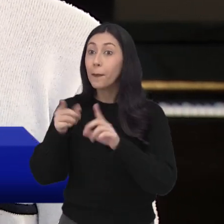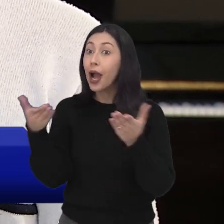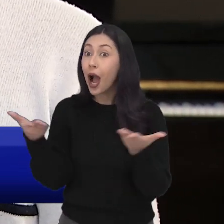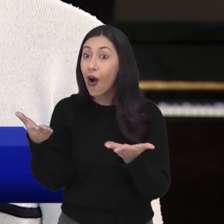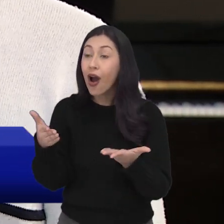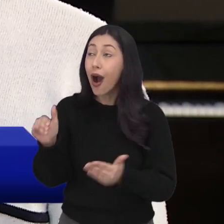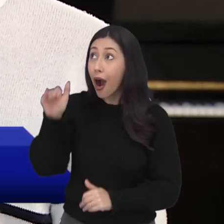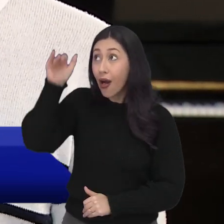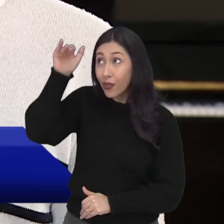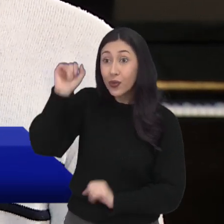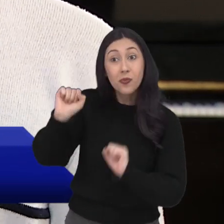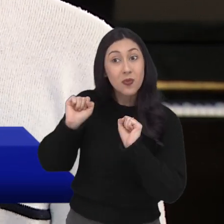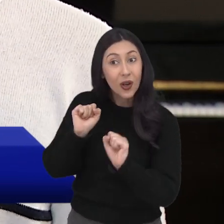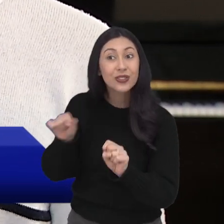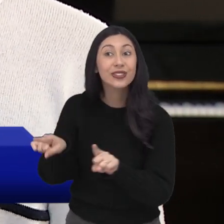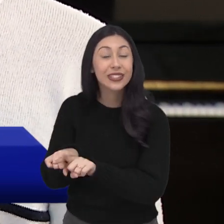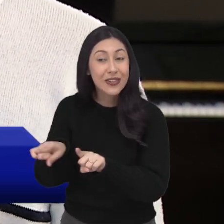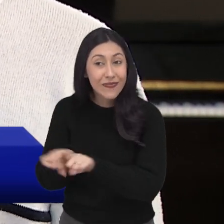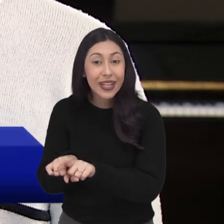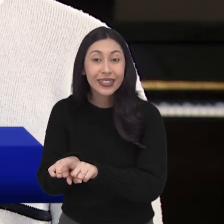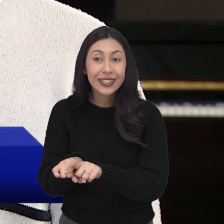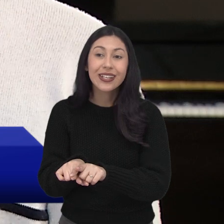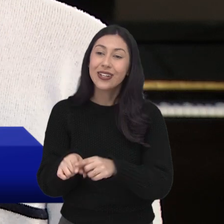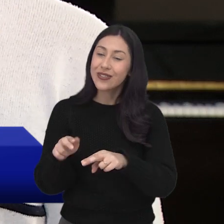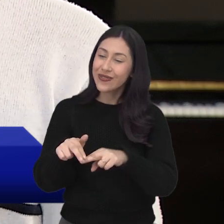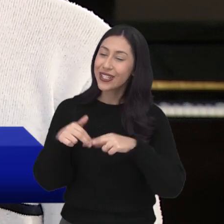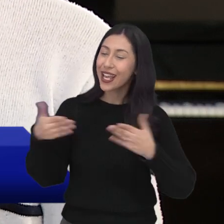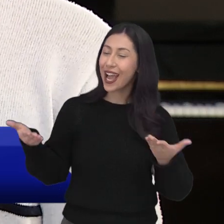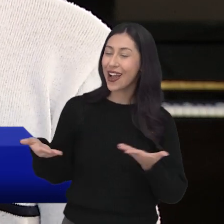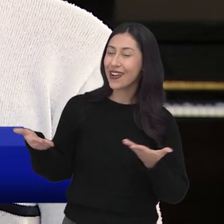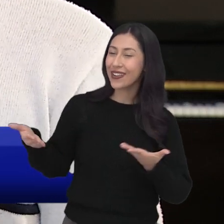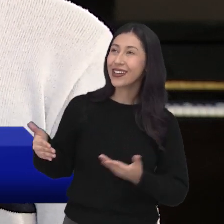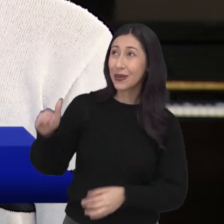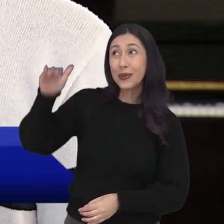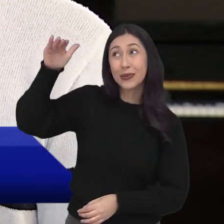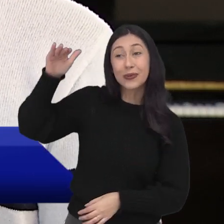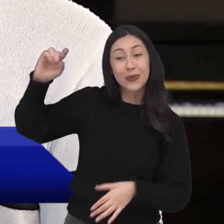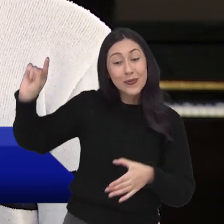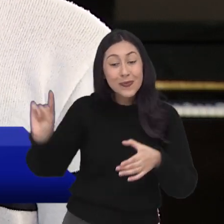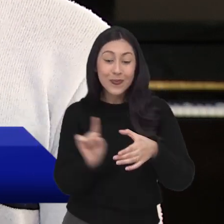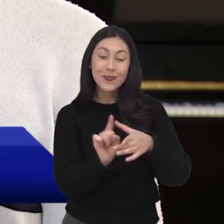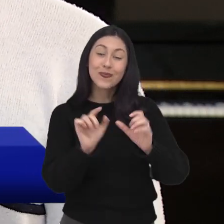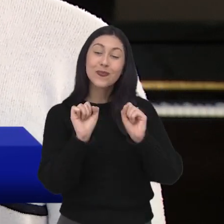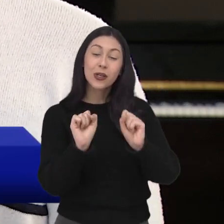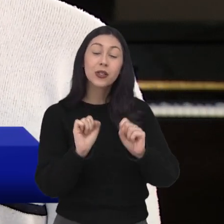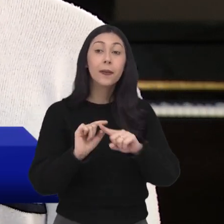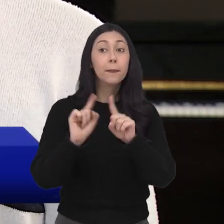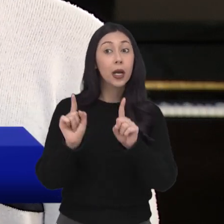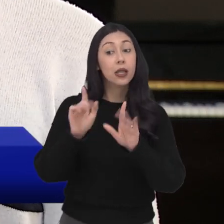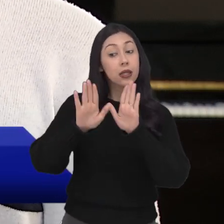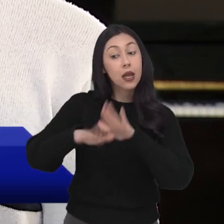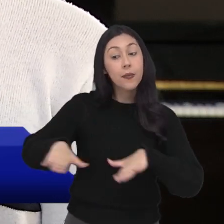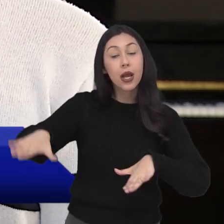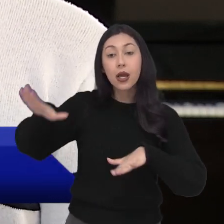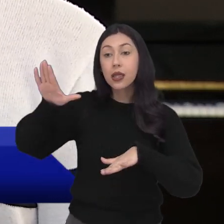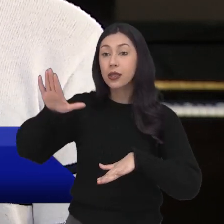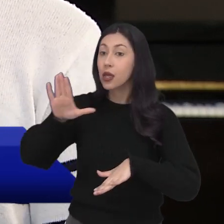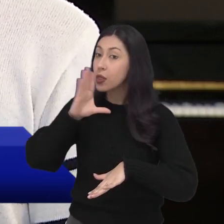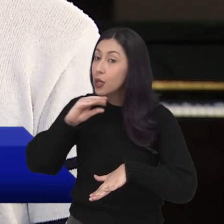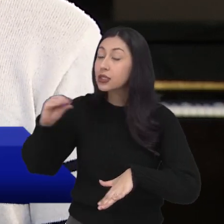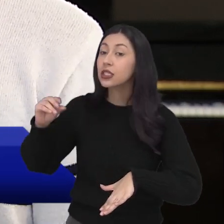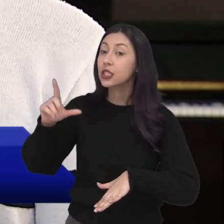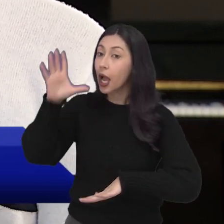iniciação musical para os adultos. Então, estamos contemplando os adultos agora com essa novidade, né? Mas as crianças e adolescentes fazem aula